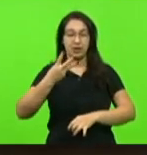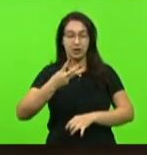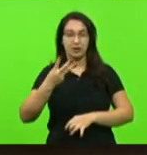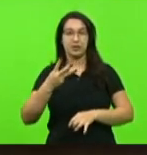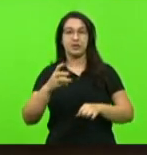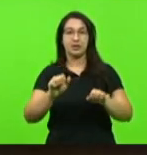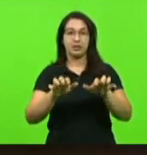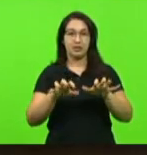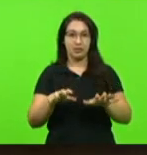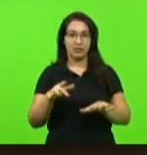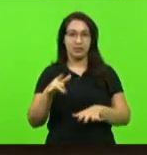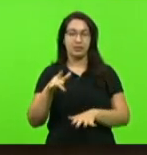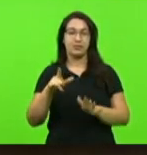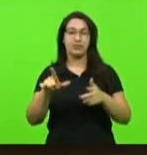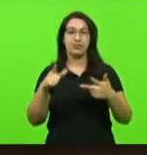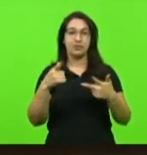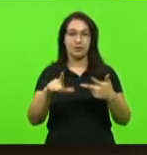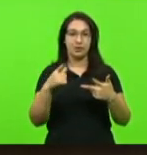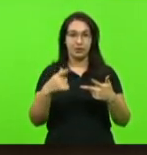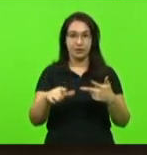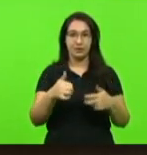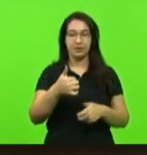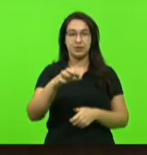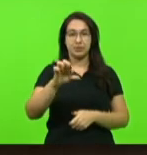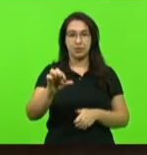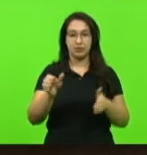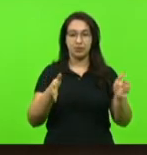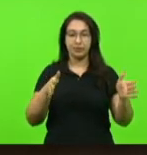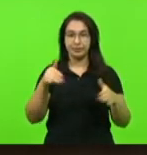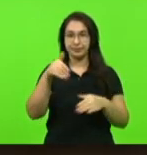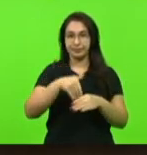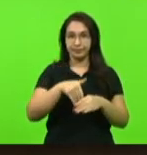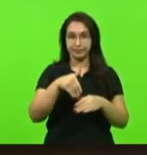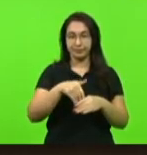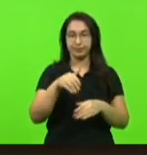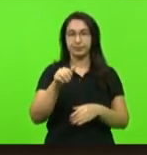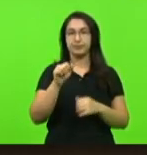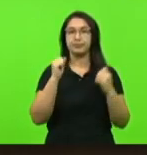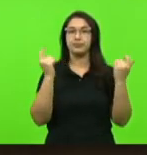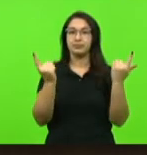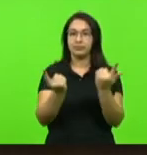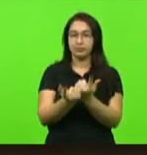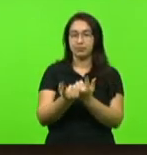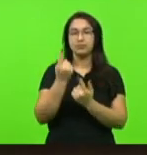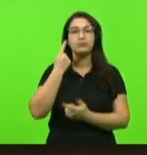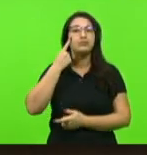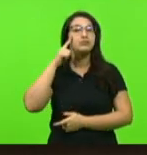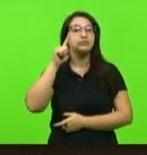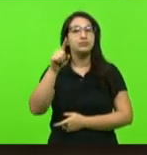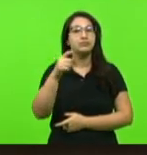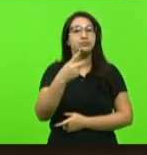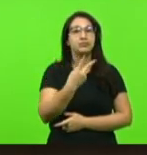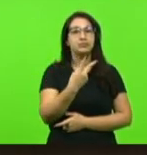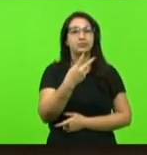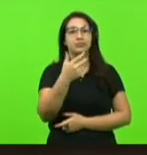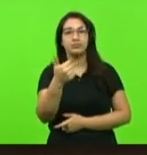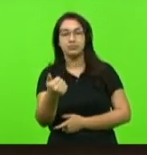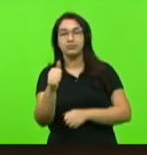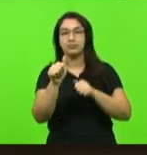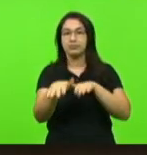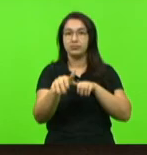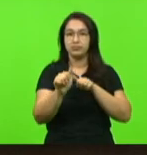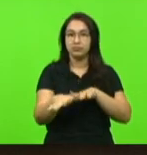19ª Legislatura da Assembleia Legislativa do Estado de Santa Catarina, realizada em 21 de setembro de